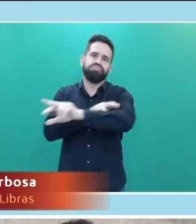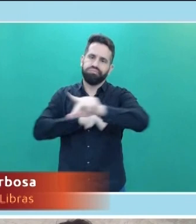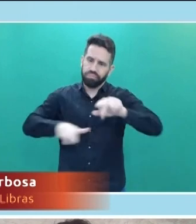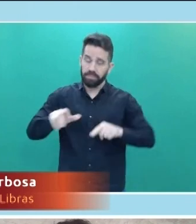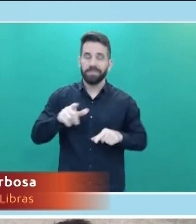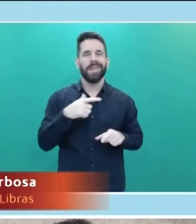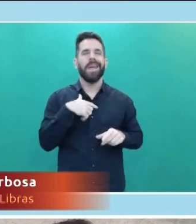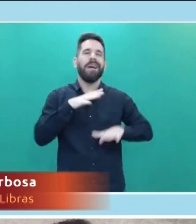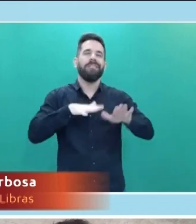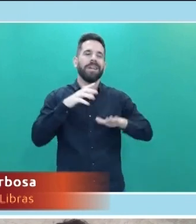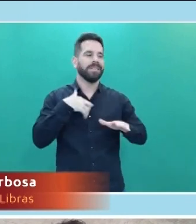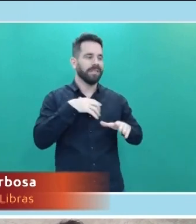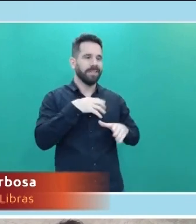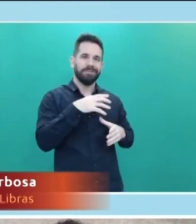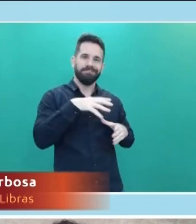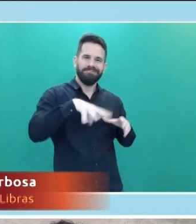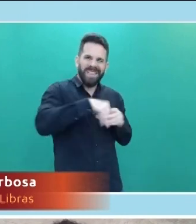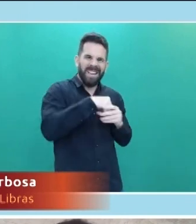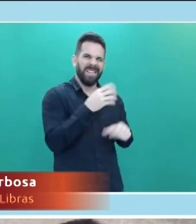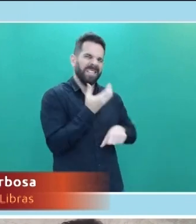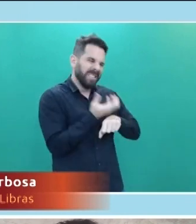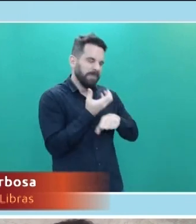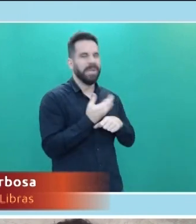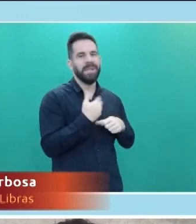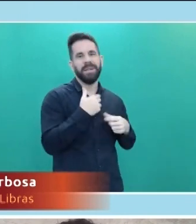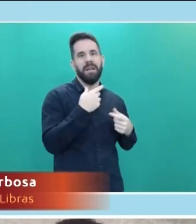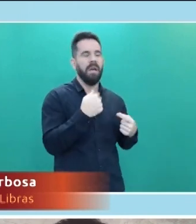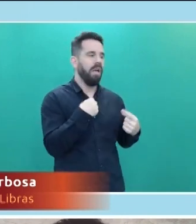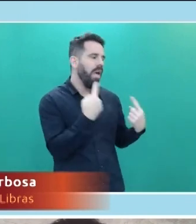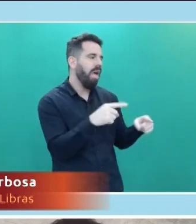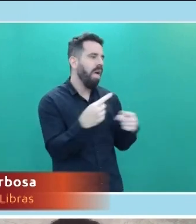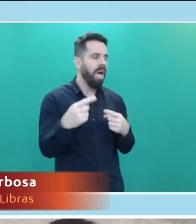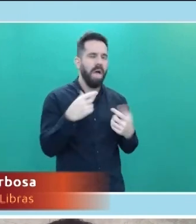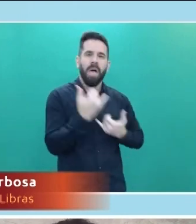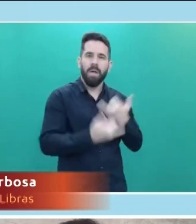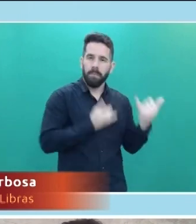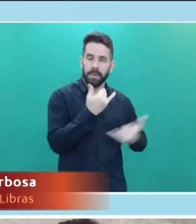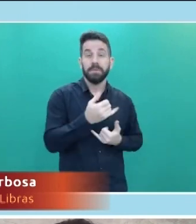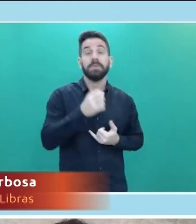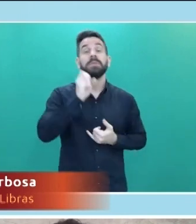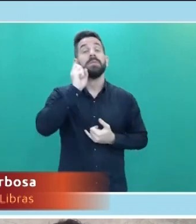informais, que se houvesse alguma tecnologia assim, de inteligência